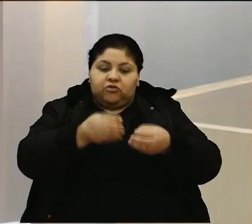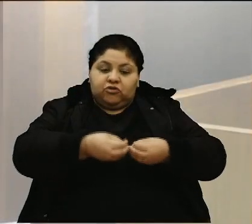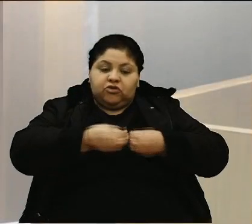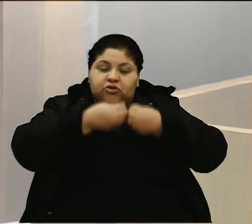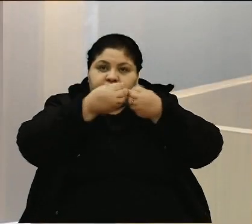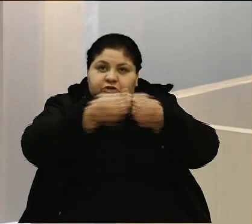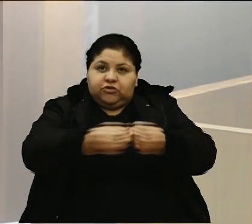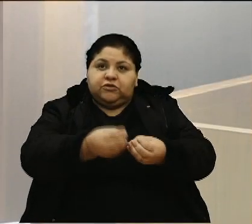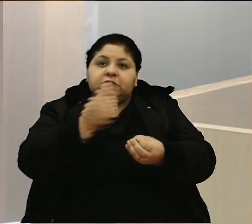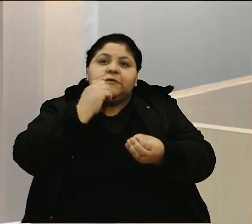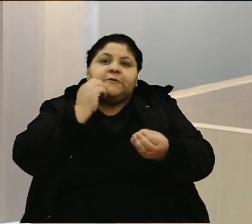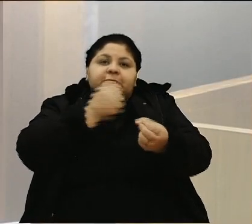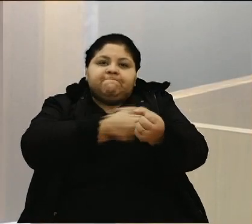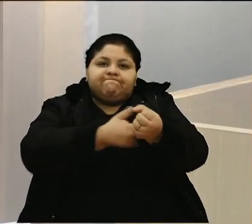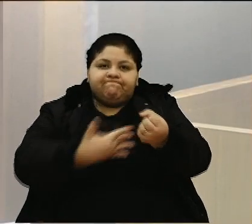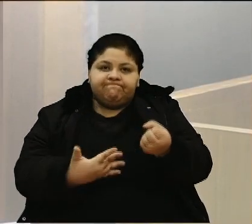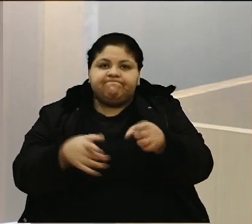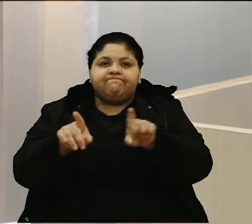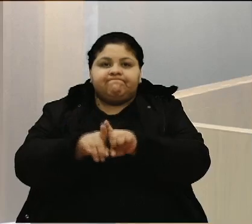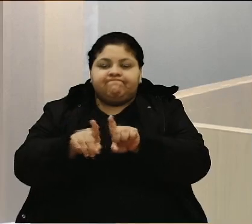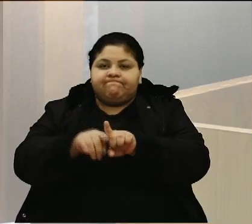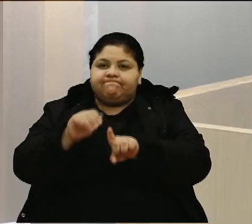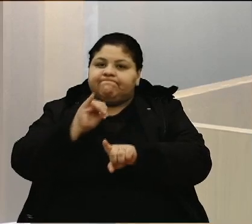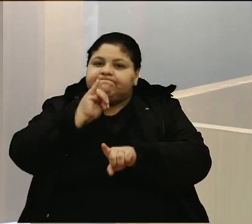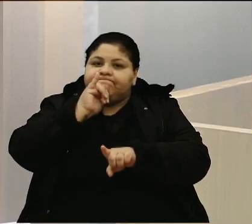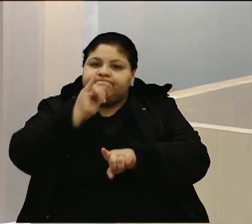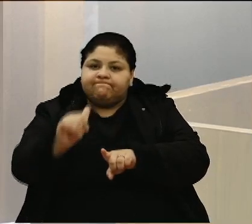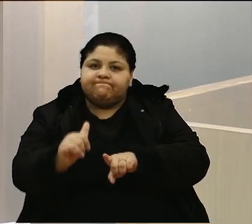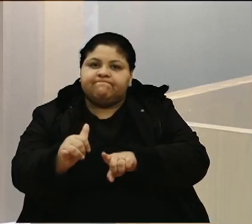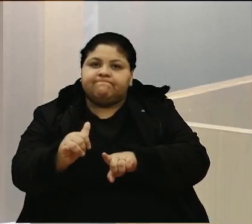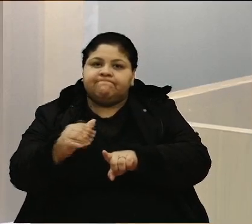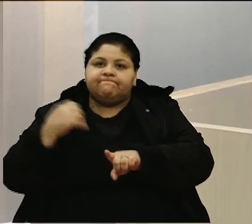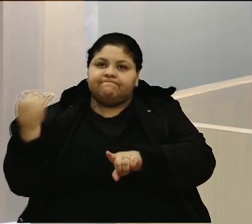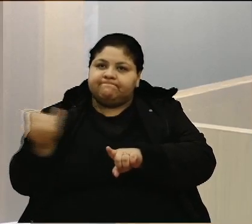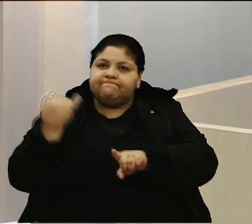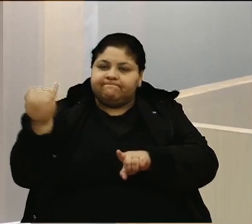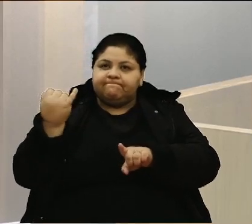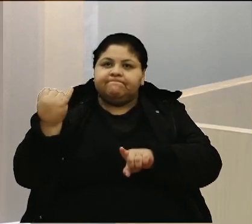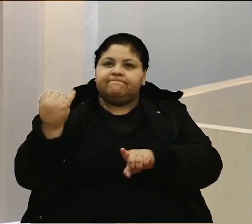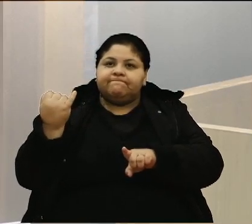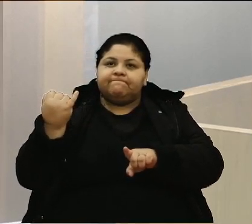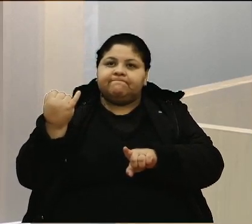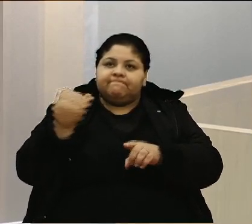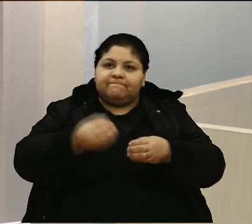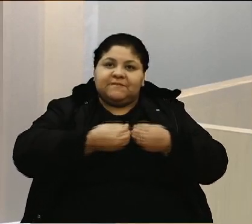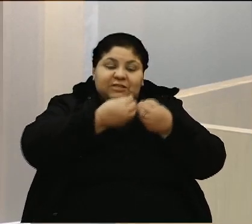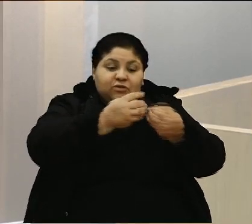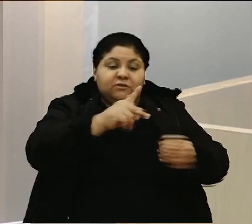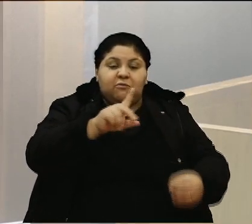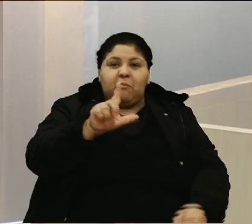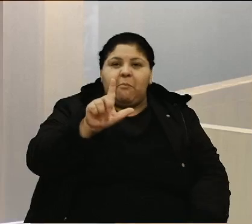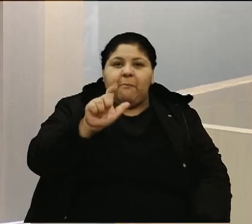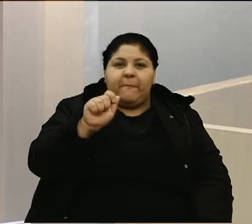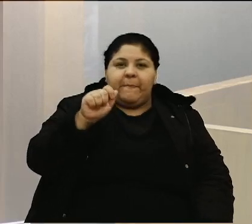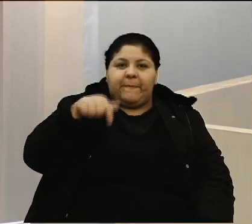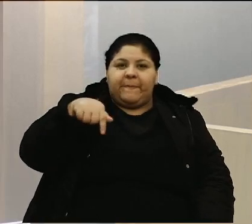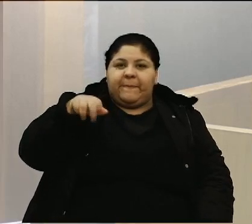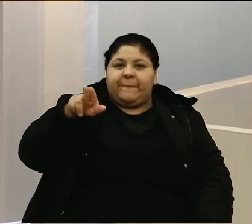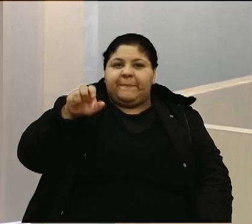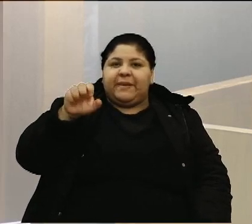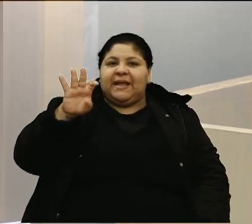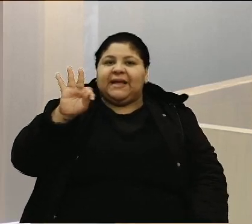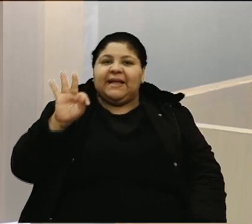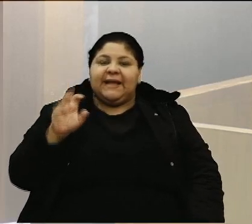de sangue e também dizer da importância da doação de plaquetas. A doação de